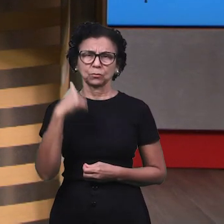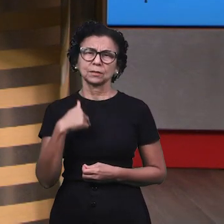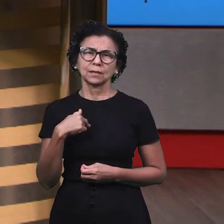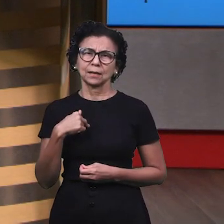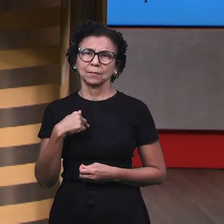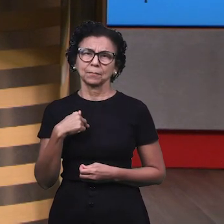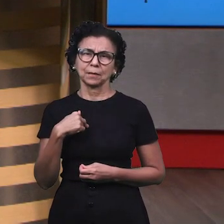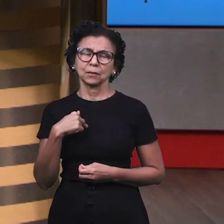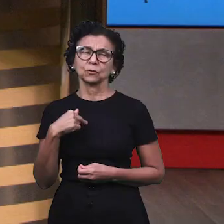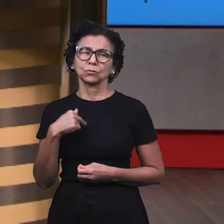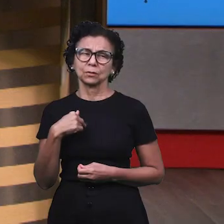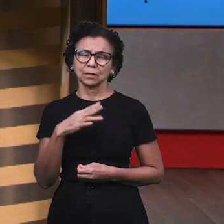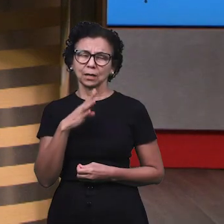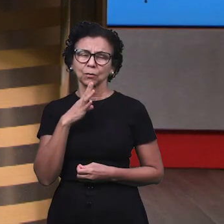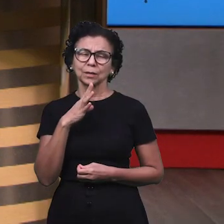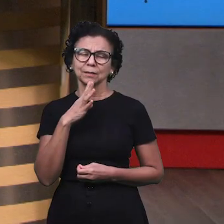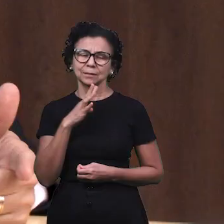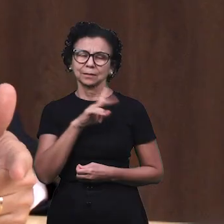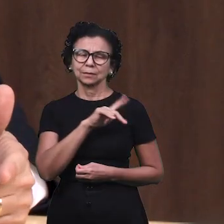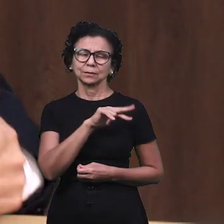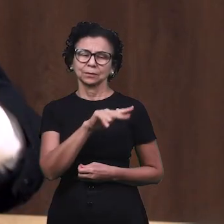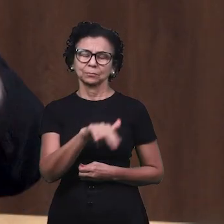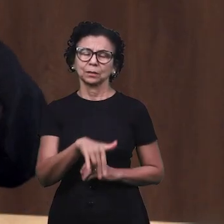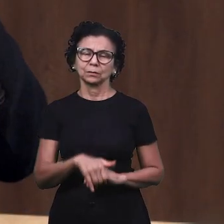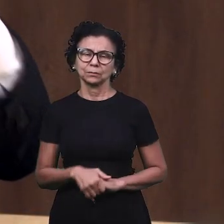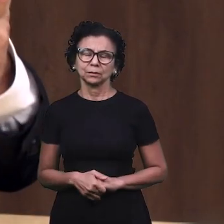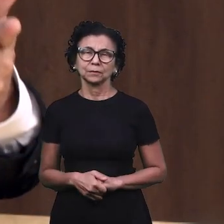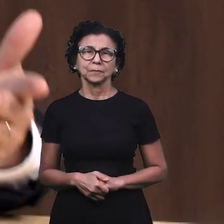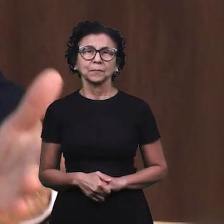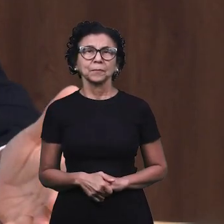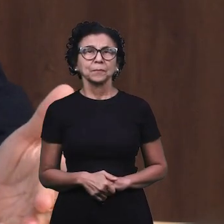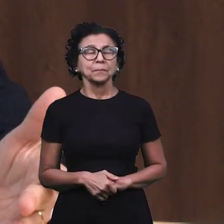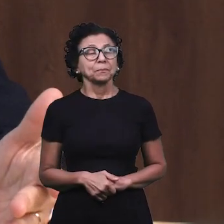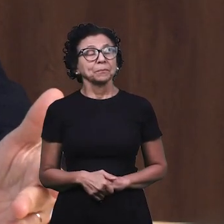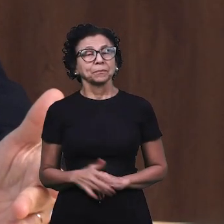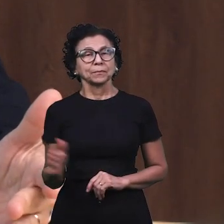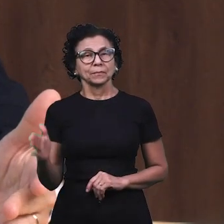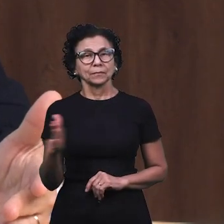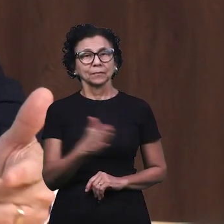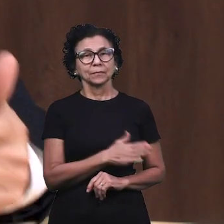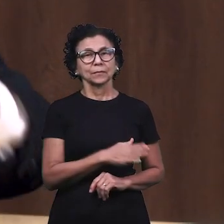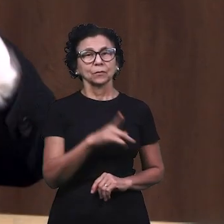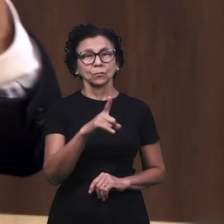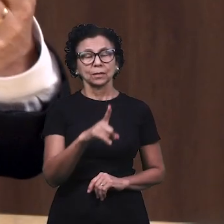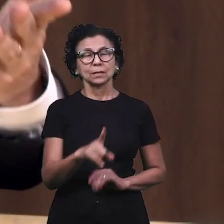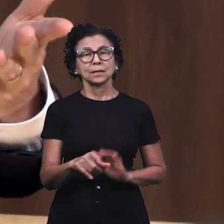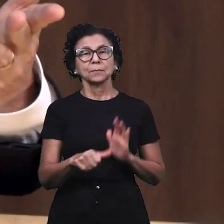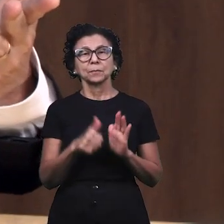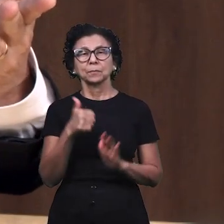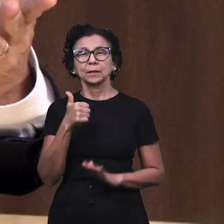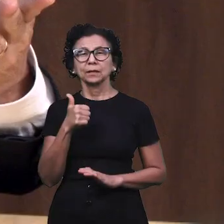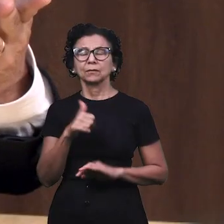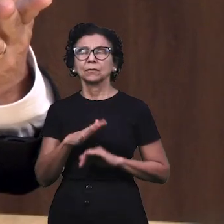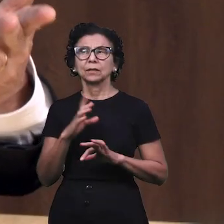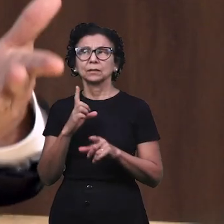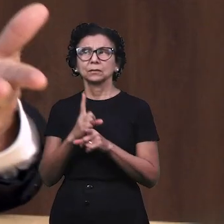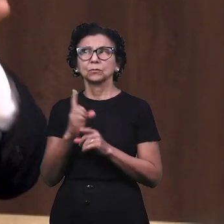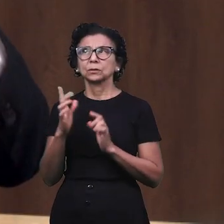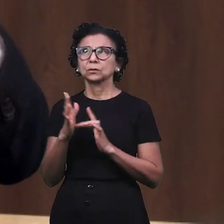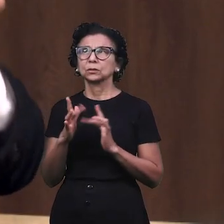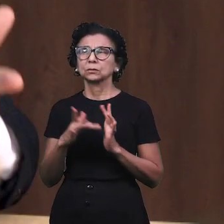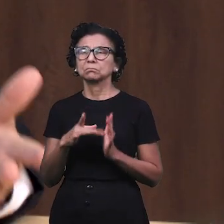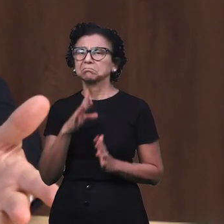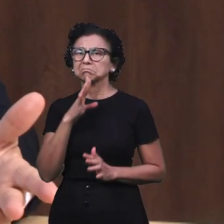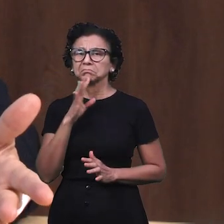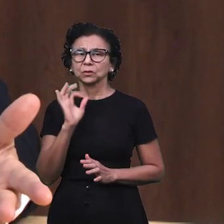irmãos. O pecador é assim também. Primeira vez que tem um encontro com Jesus, ele ainda não conhece o Senhor Jesus,